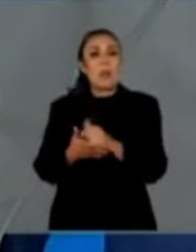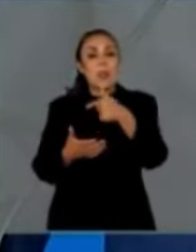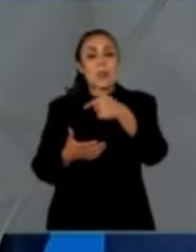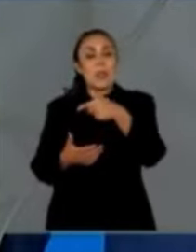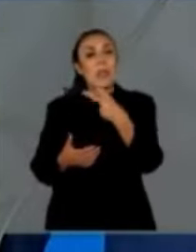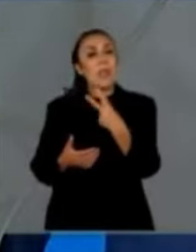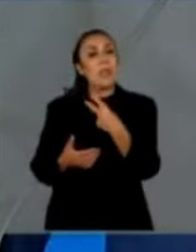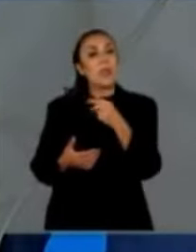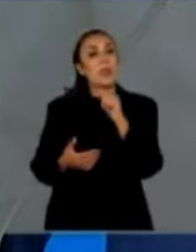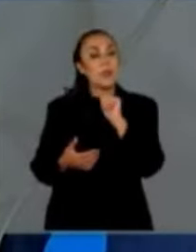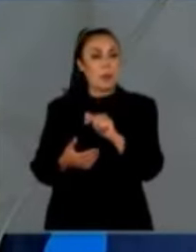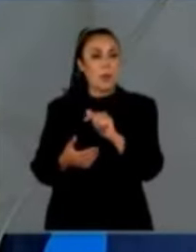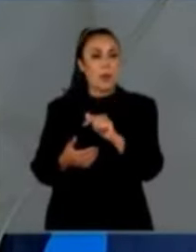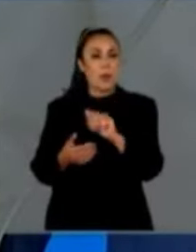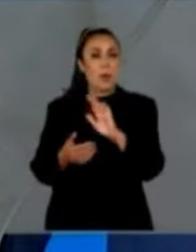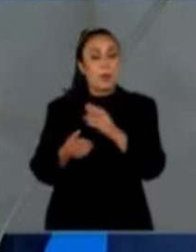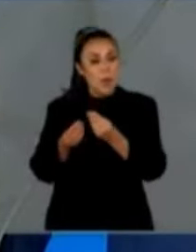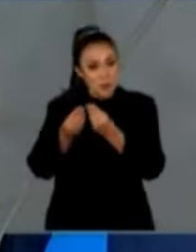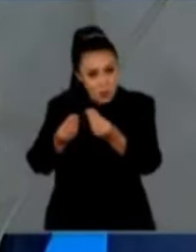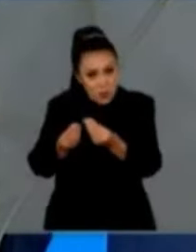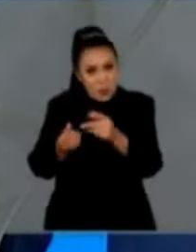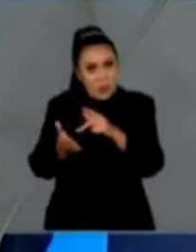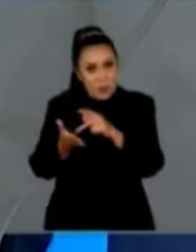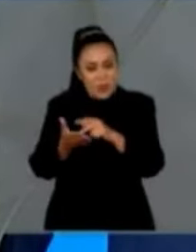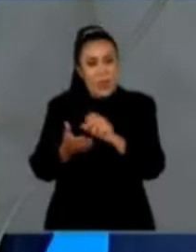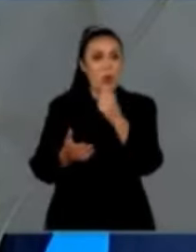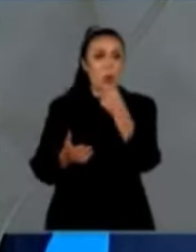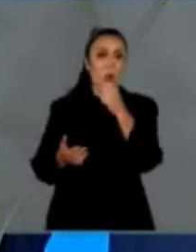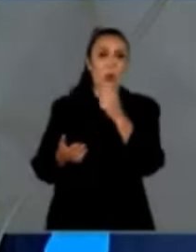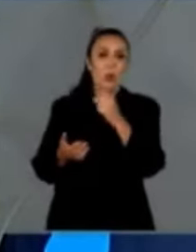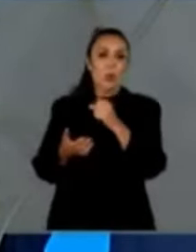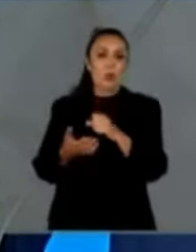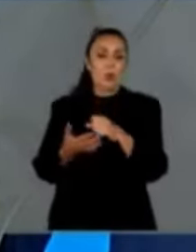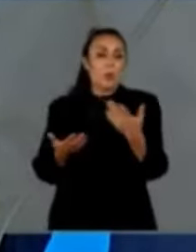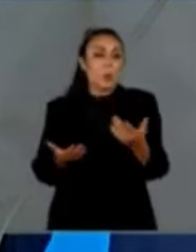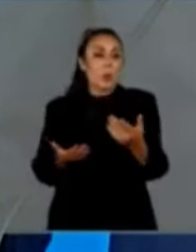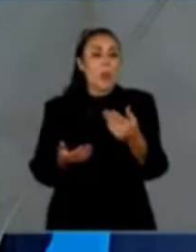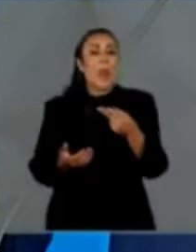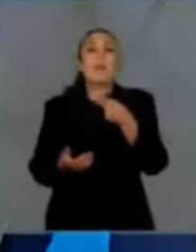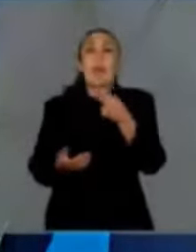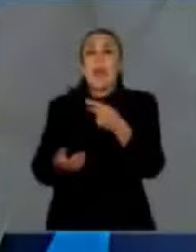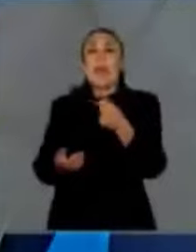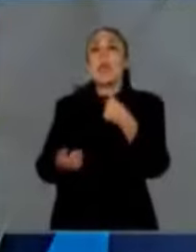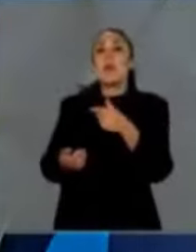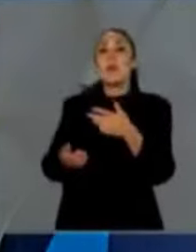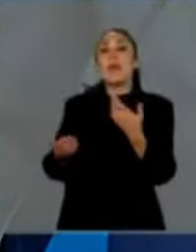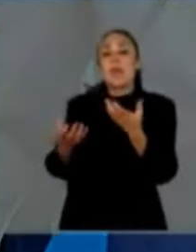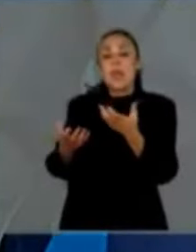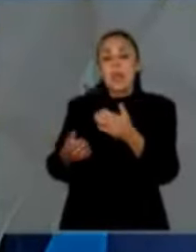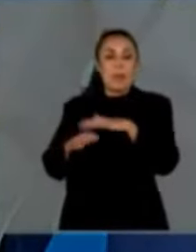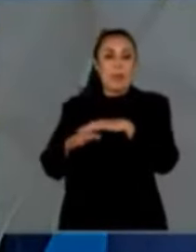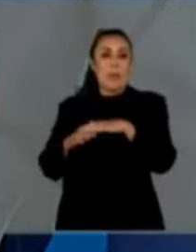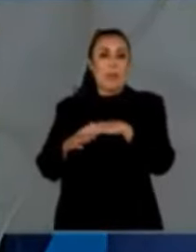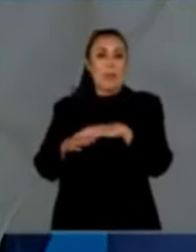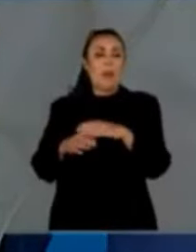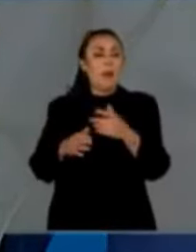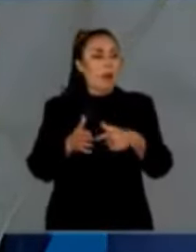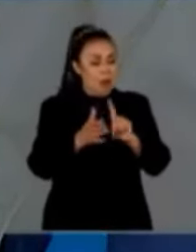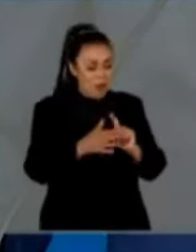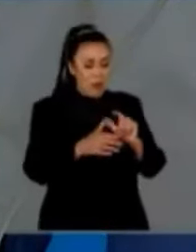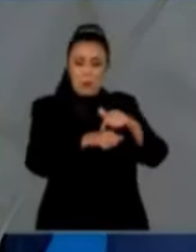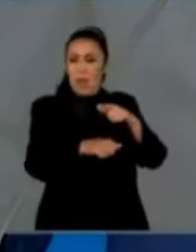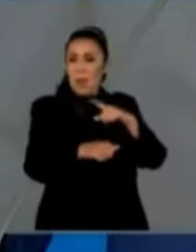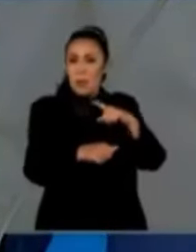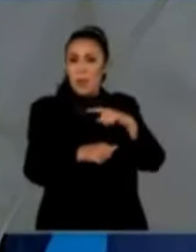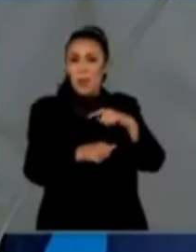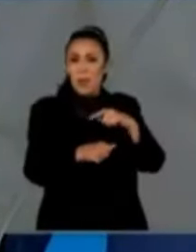o de verdade estou fazendo teve tempo não fez foi trabalhar